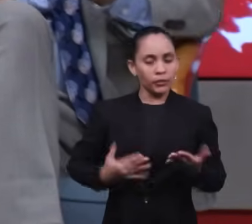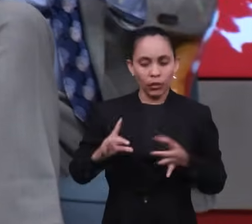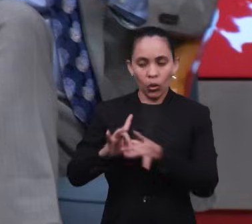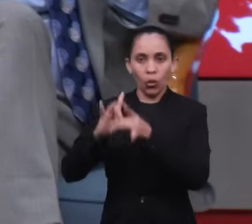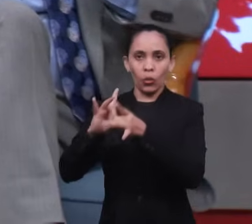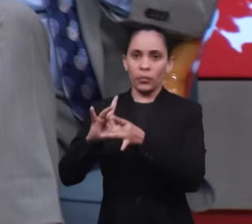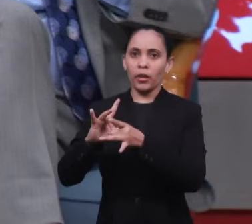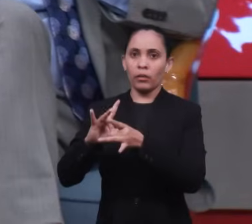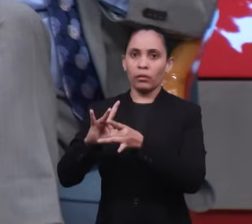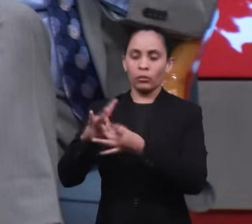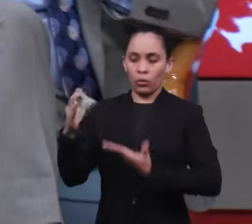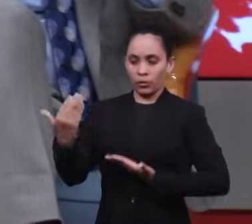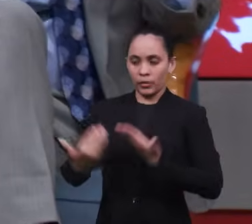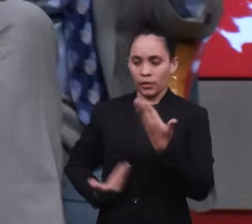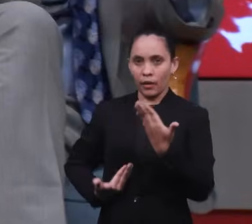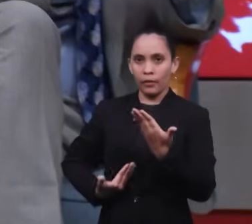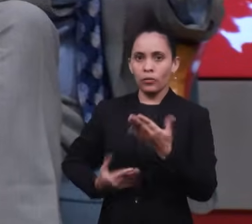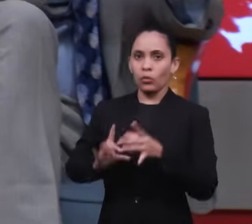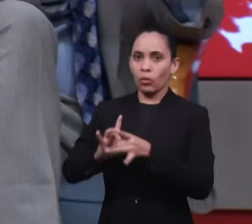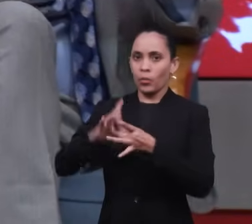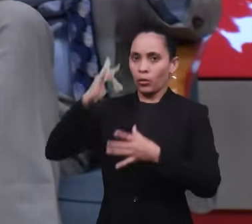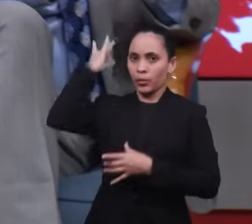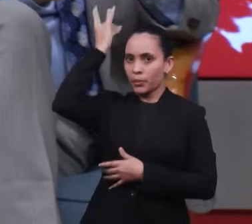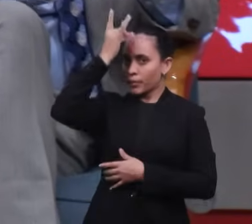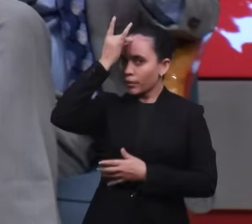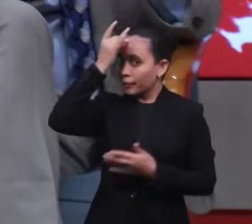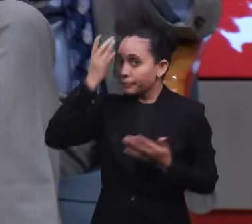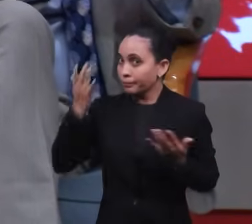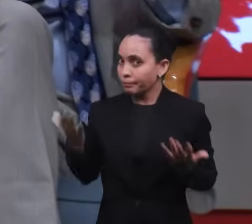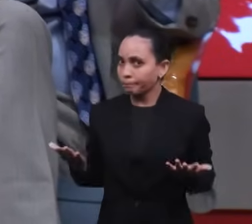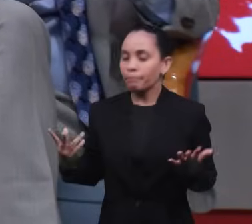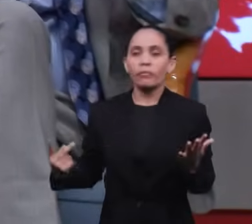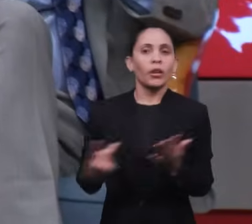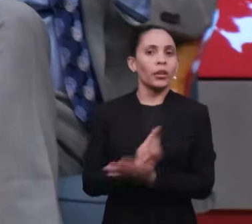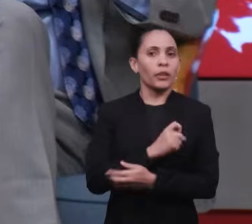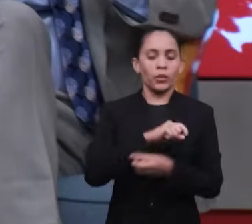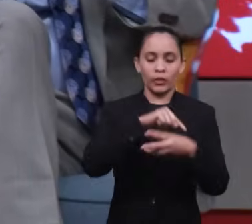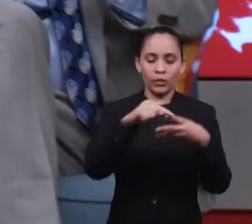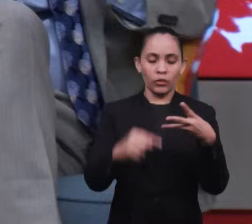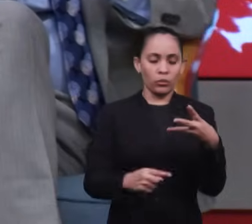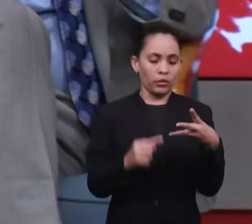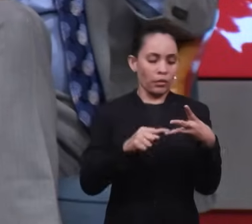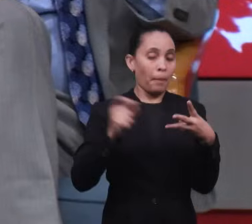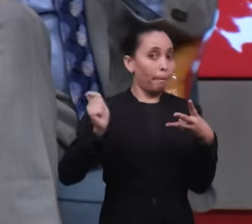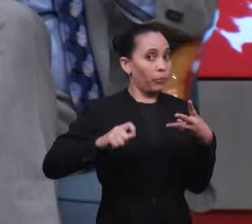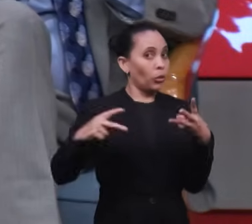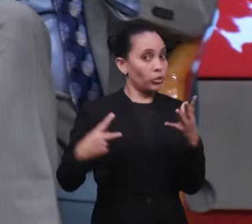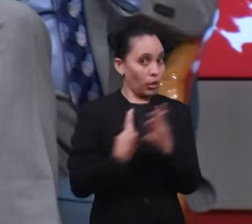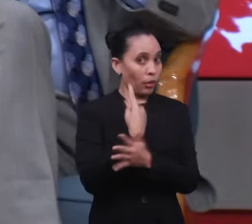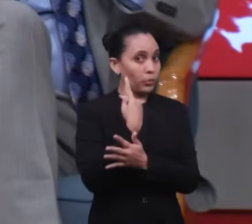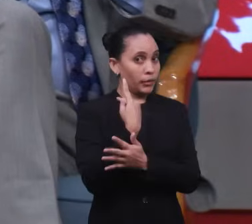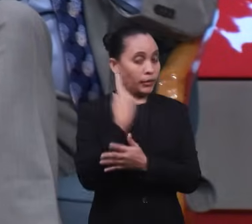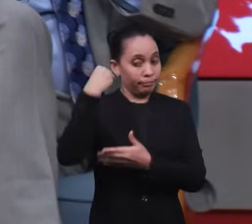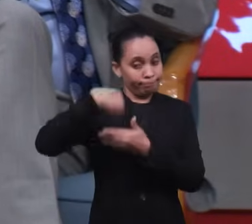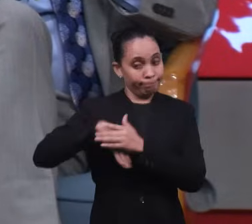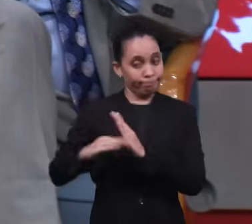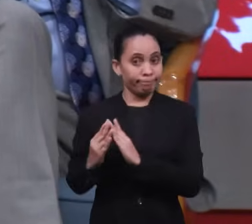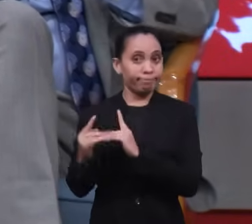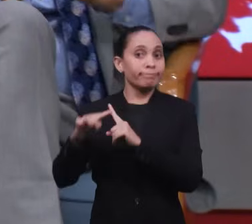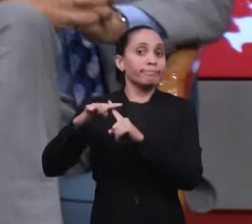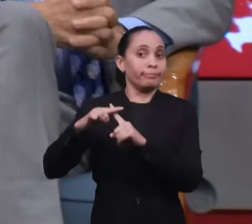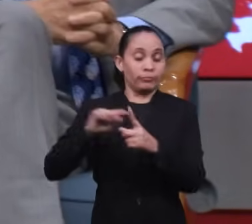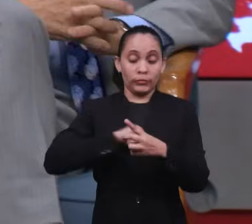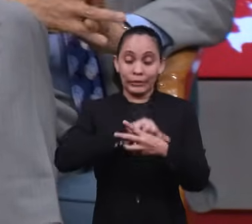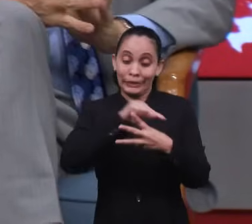corpo. Então ele diz assim, por causa disso, dessas coisas, o que acontece? 3 coisas graves podem